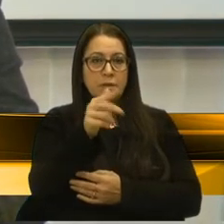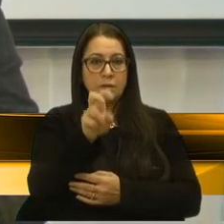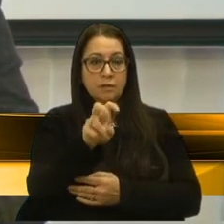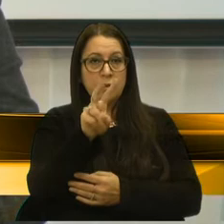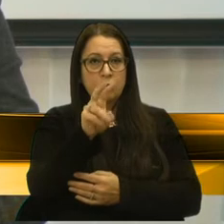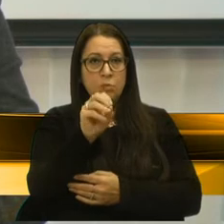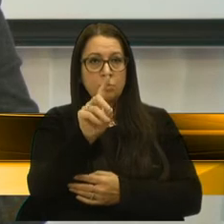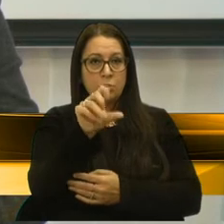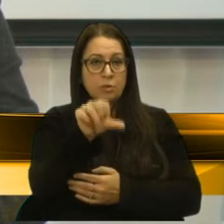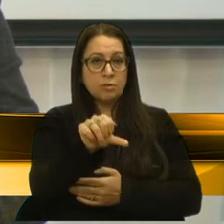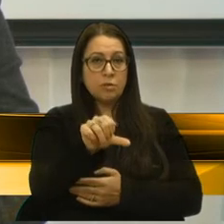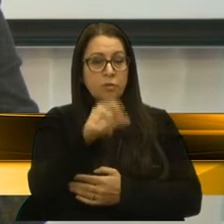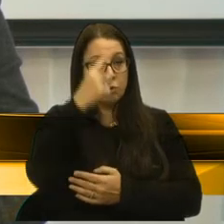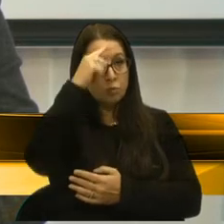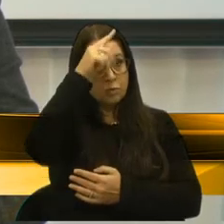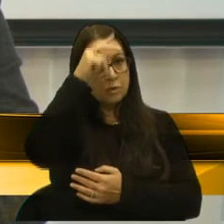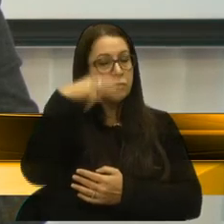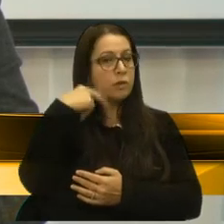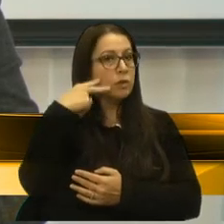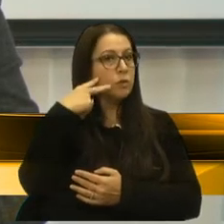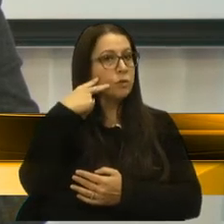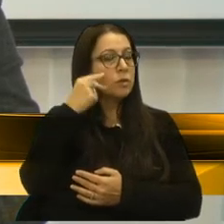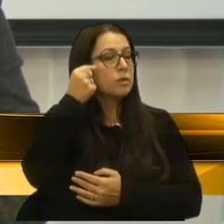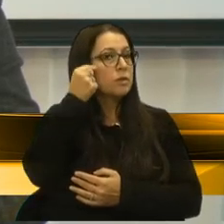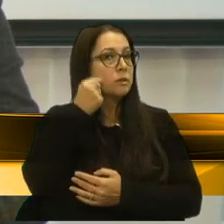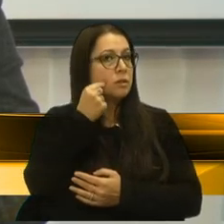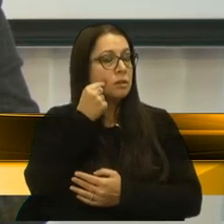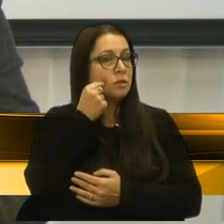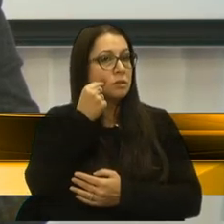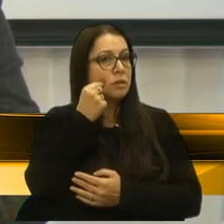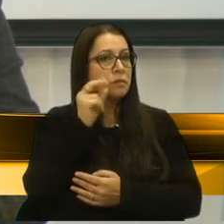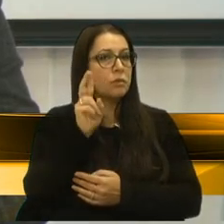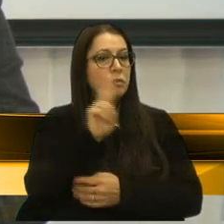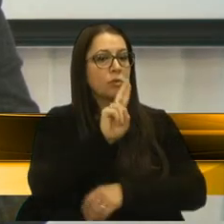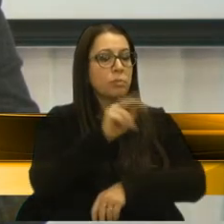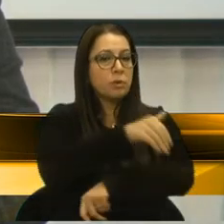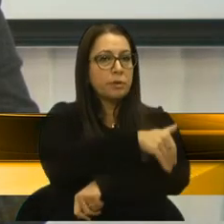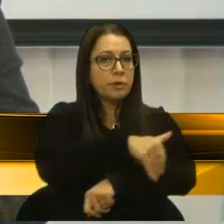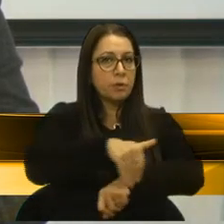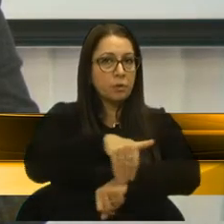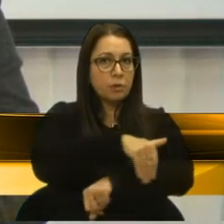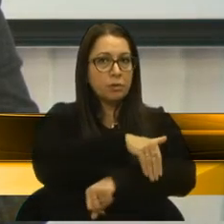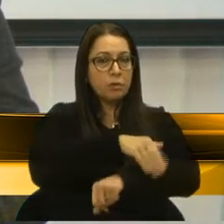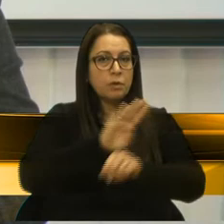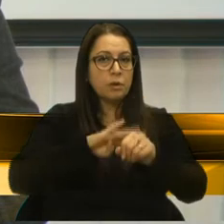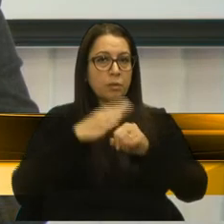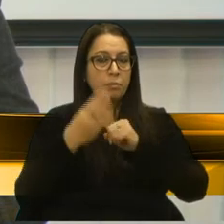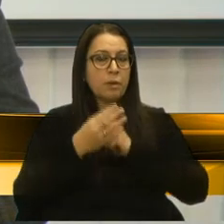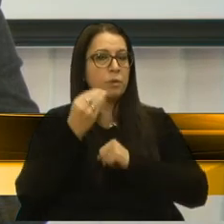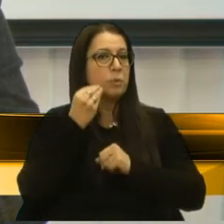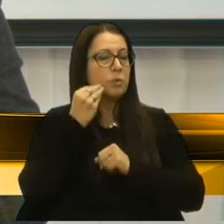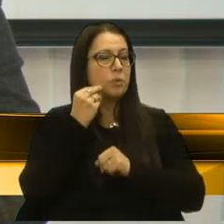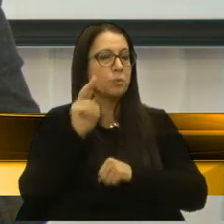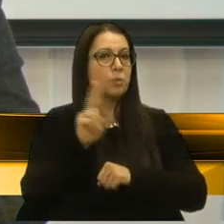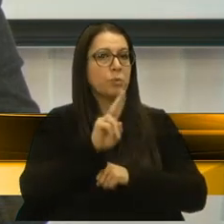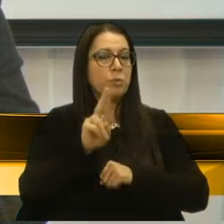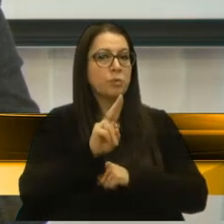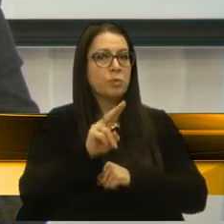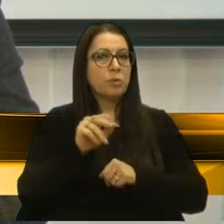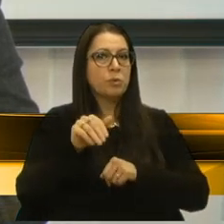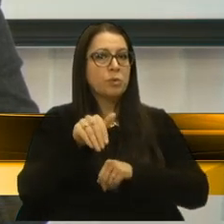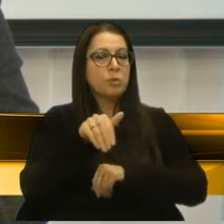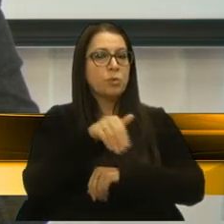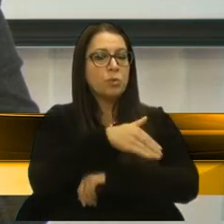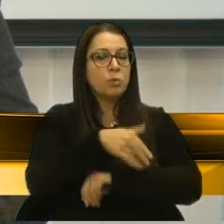175 de 2019, de autoria do vereador Arlindo Bandeira, que denomina via pública municipal do bairro Ana Ré com o nome Rua